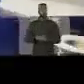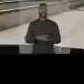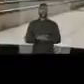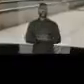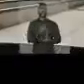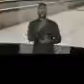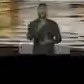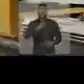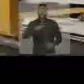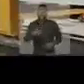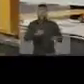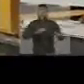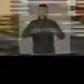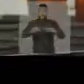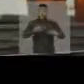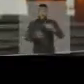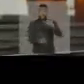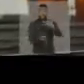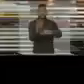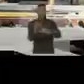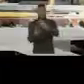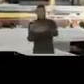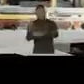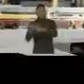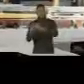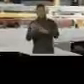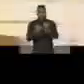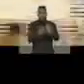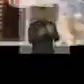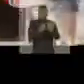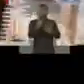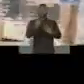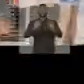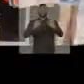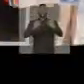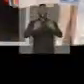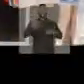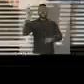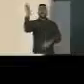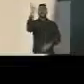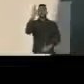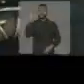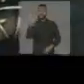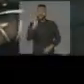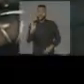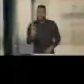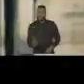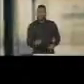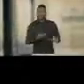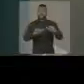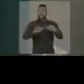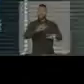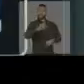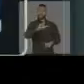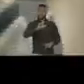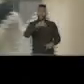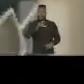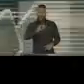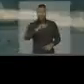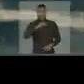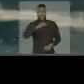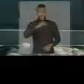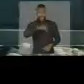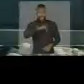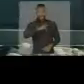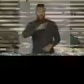no mundo. Mais de 20 milhões de empregos foram gerados e, pela primeira vez na história, o Brasil atingiu o pleno emprego.